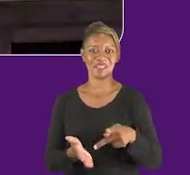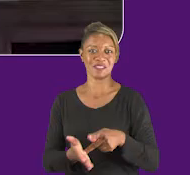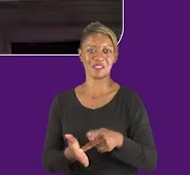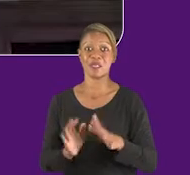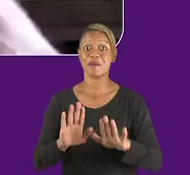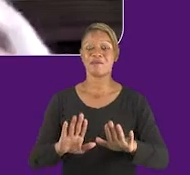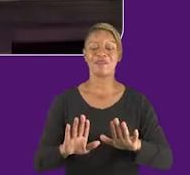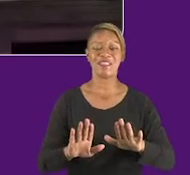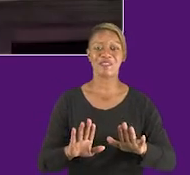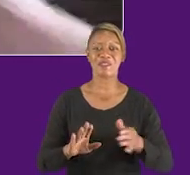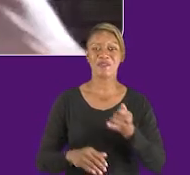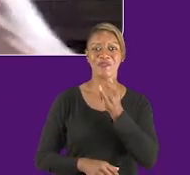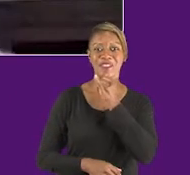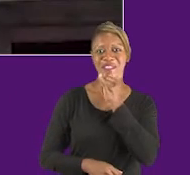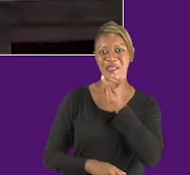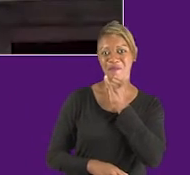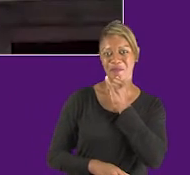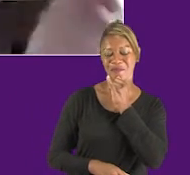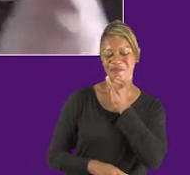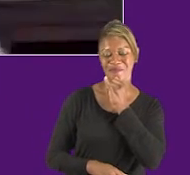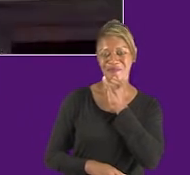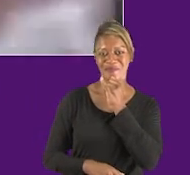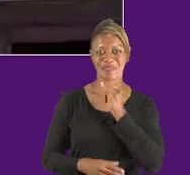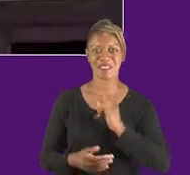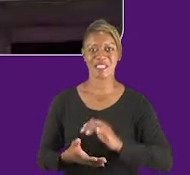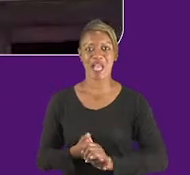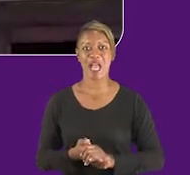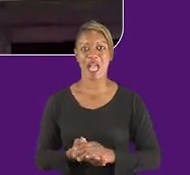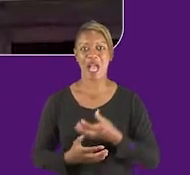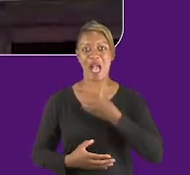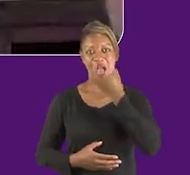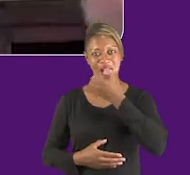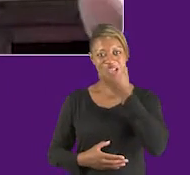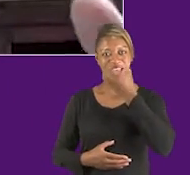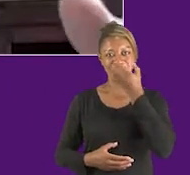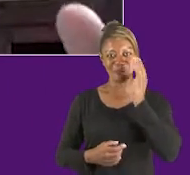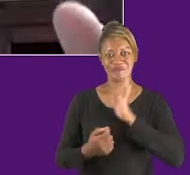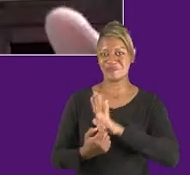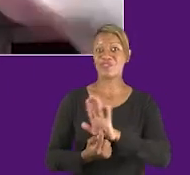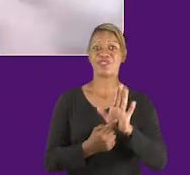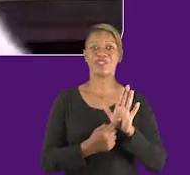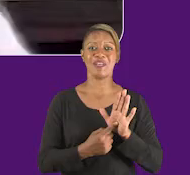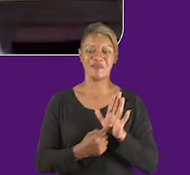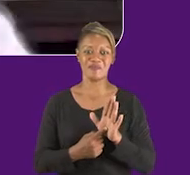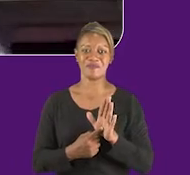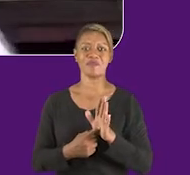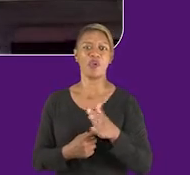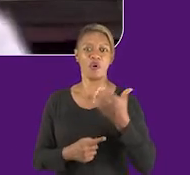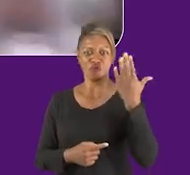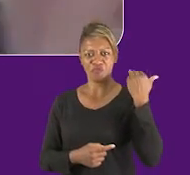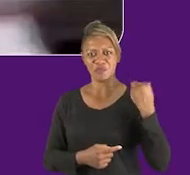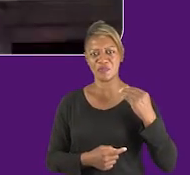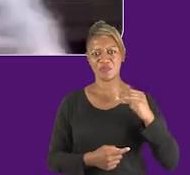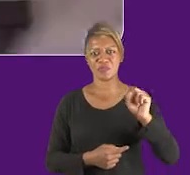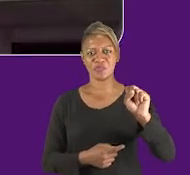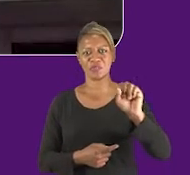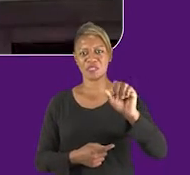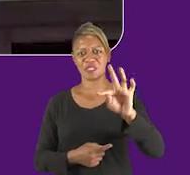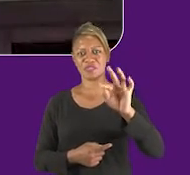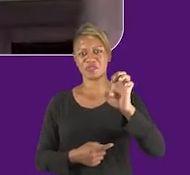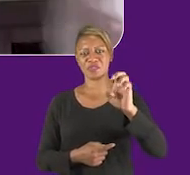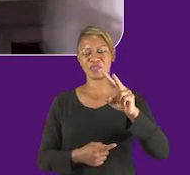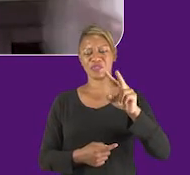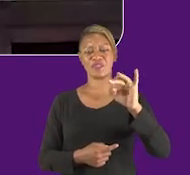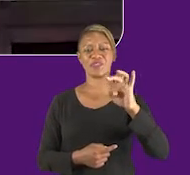mas eu acho que o grande exemplo o icônico é a própria Apple que foi o começo da nossa conversa com os tipos de ovos né quer dizer ela é um